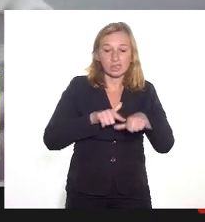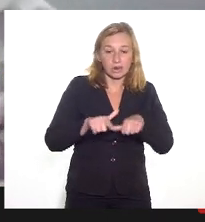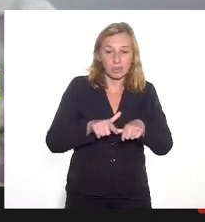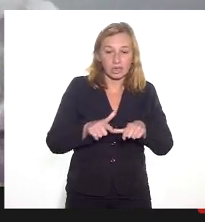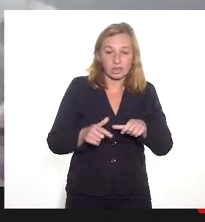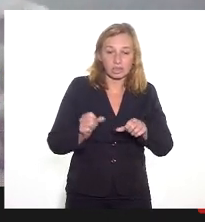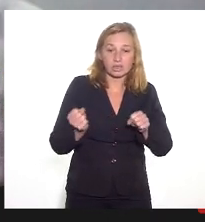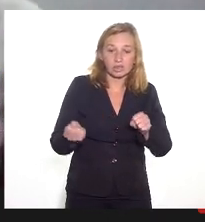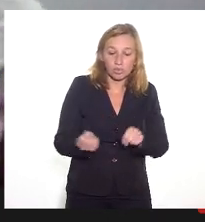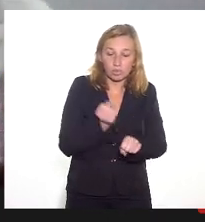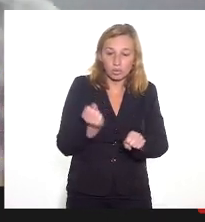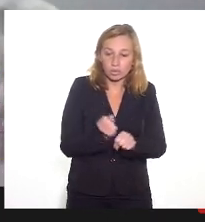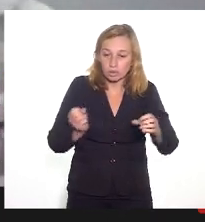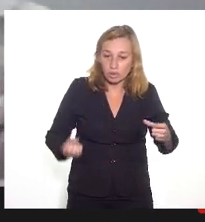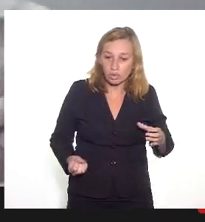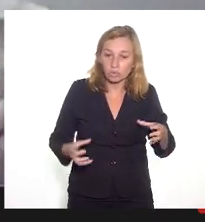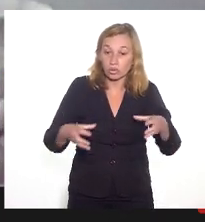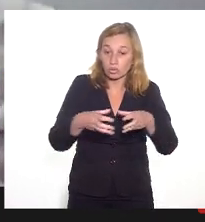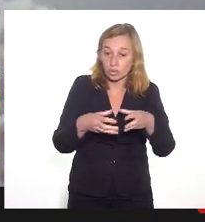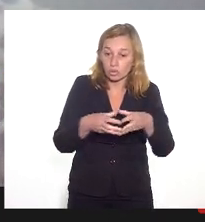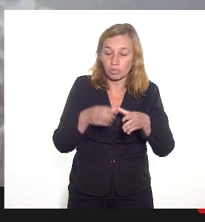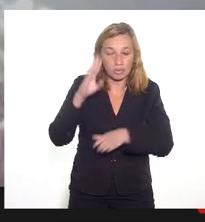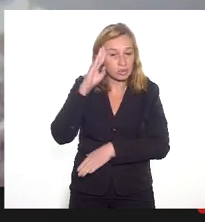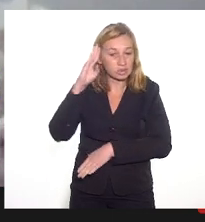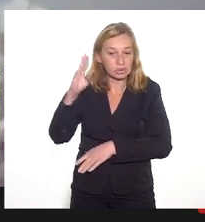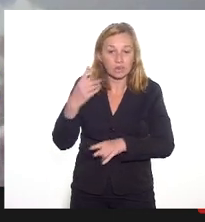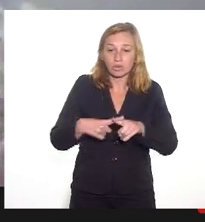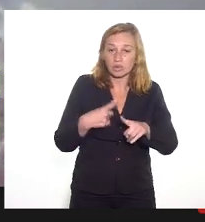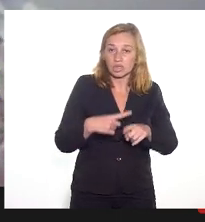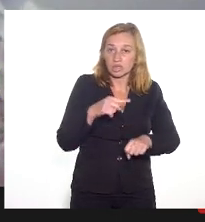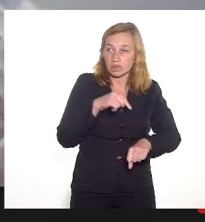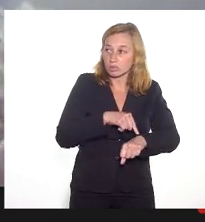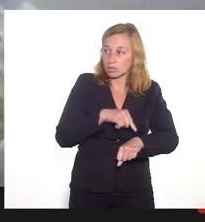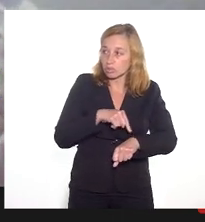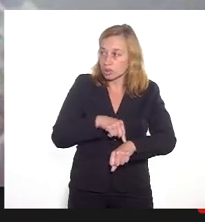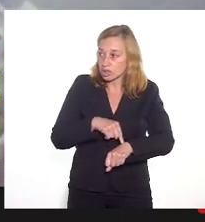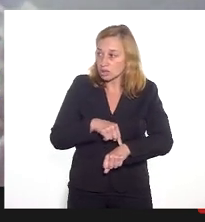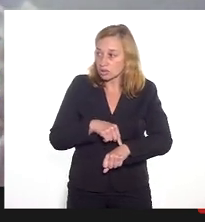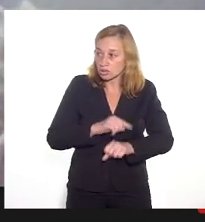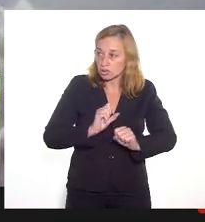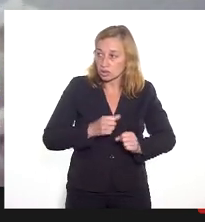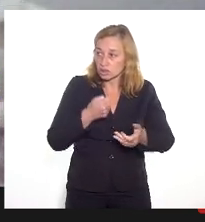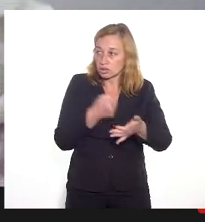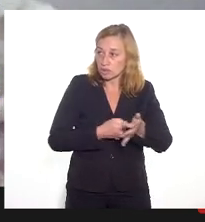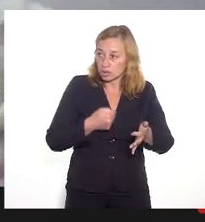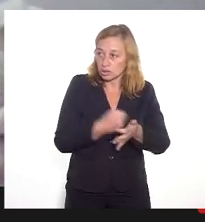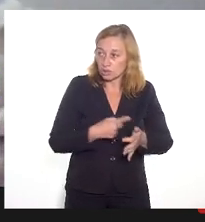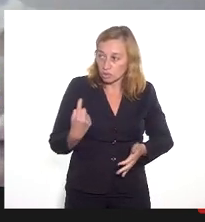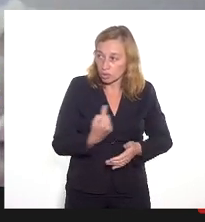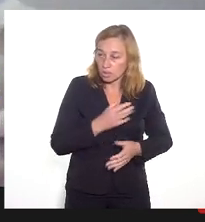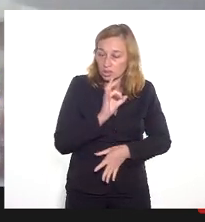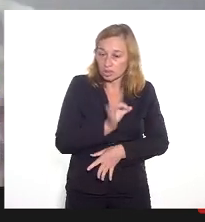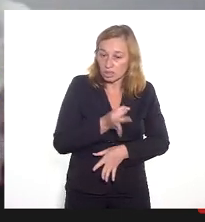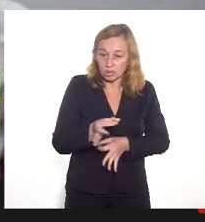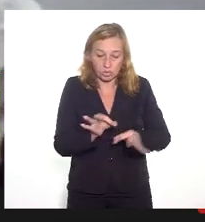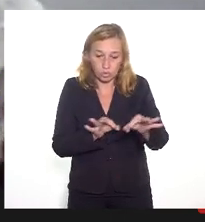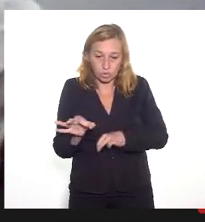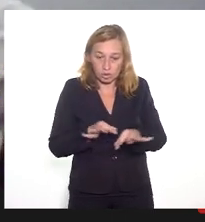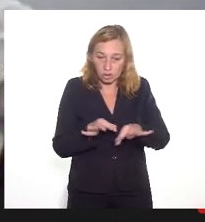construção coletiva ele é fundamental, porque neste momento exige de nós muita firmeza, muita